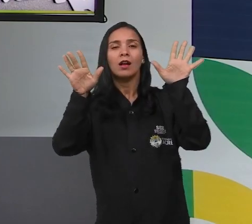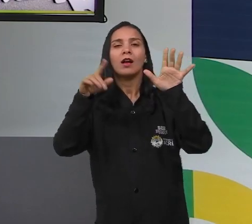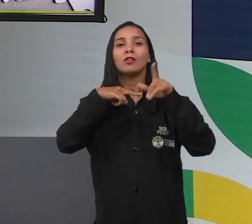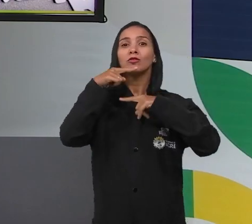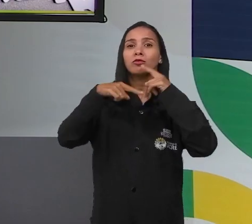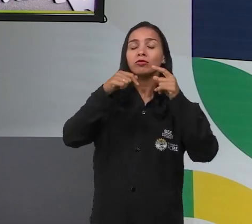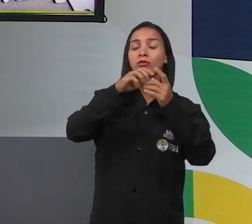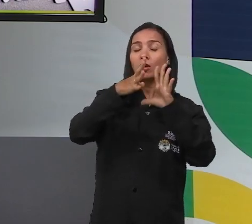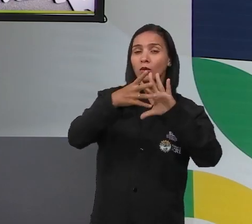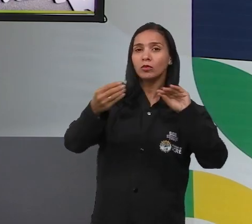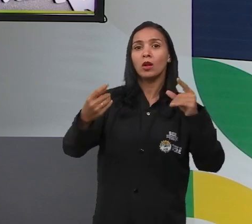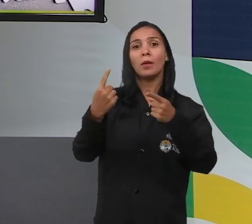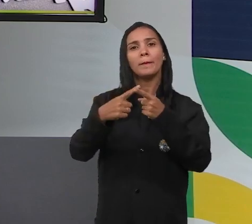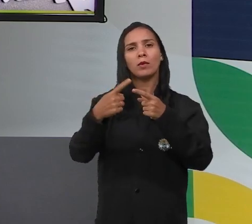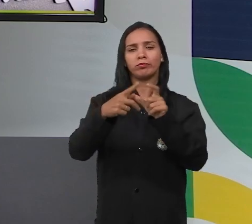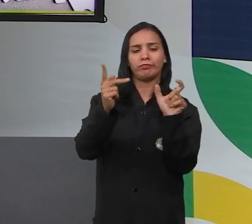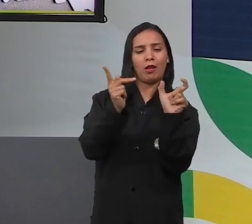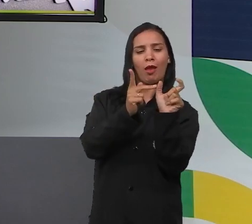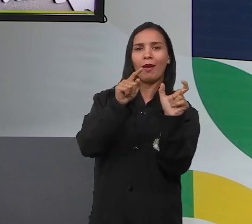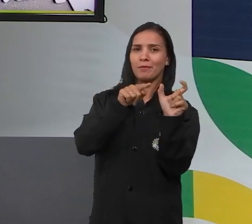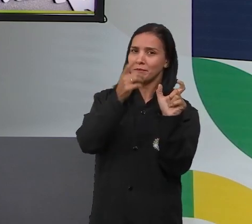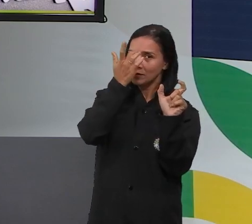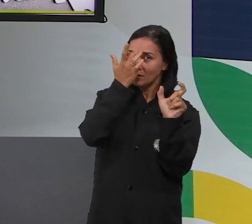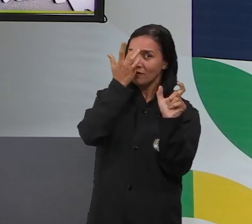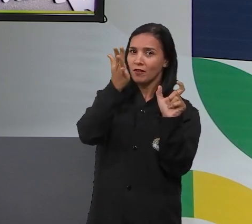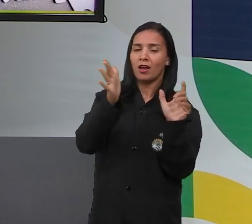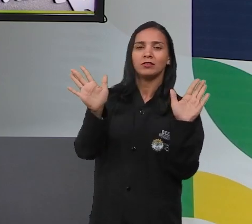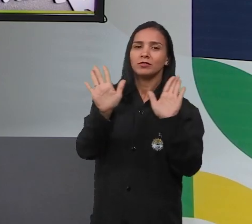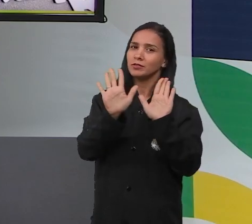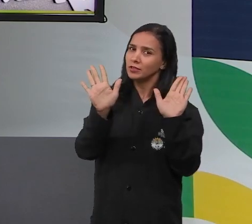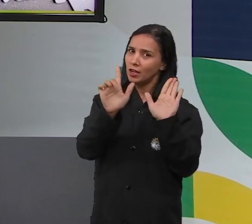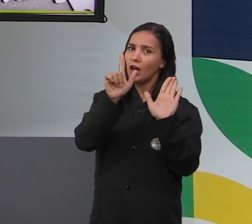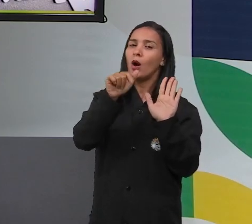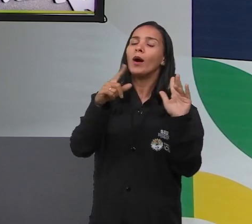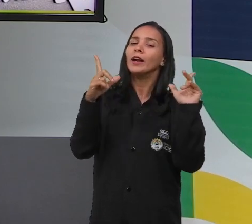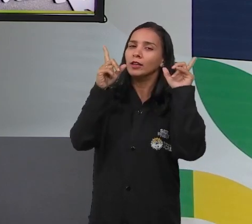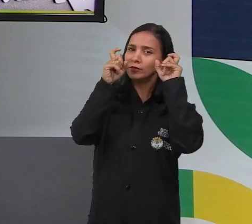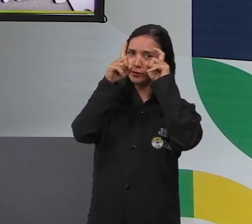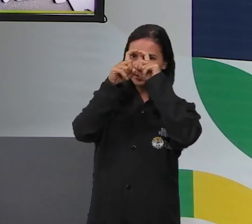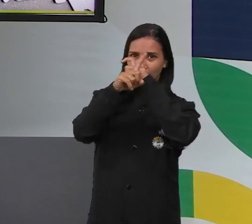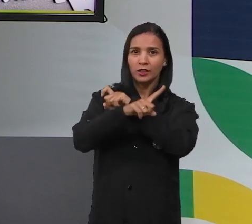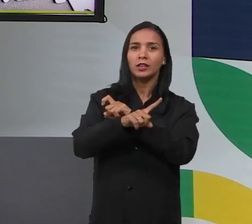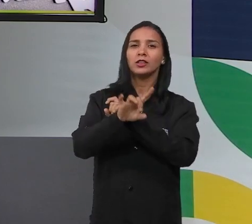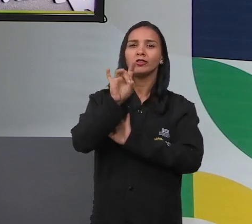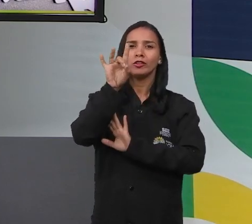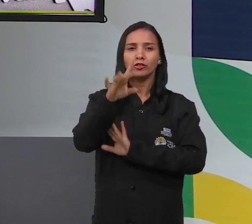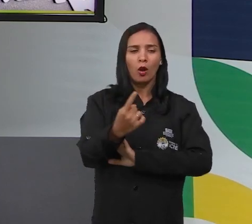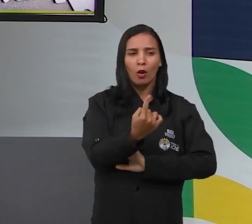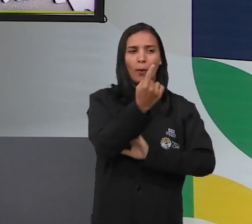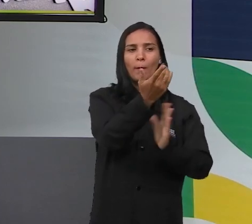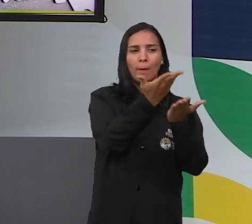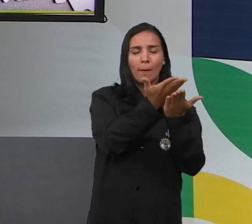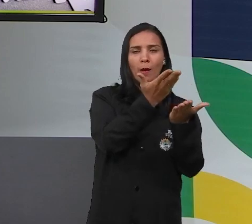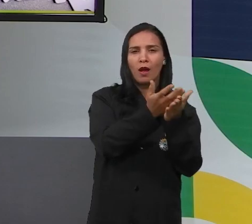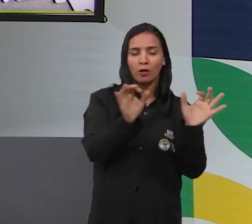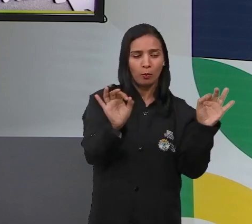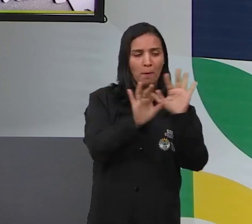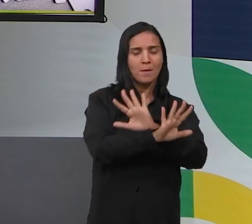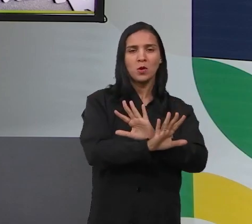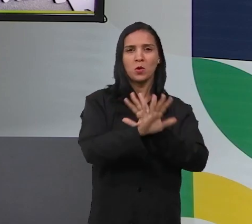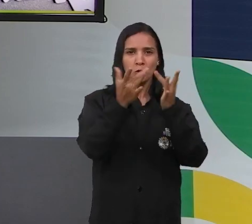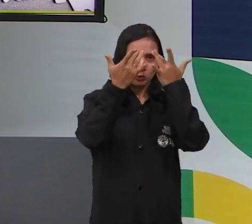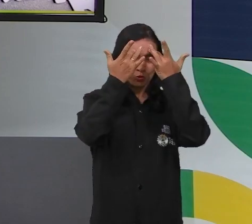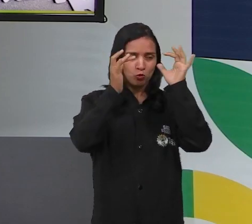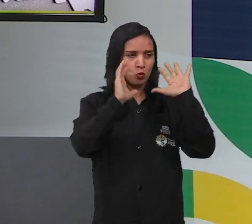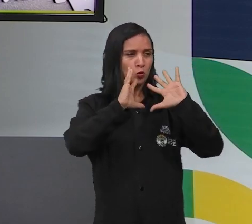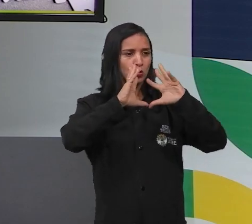As preposições, elas não são tão fáceis de aprender, digamos que apenas com uma aula você vai aprender. Não, ela